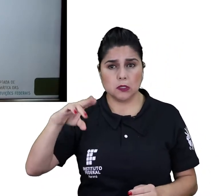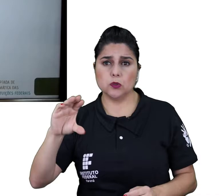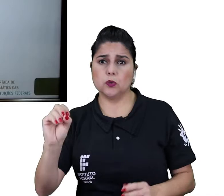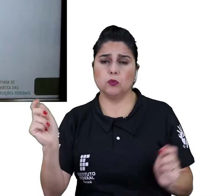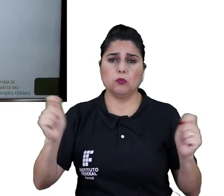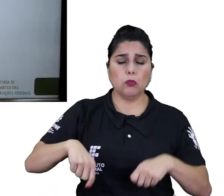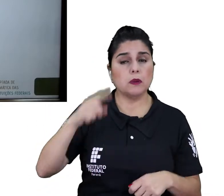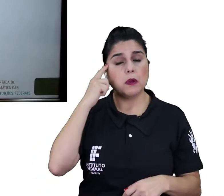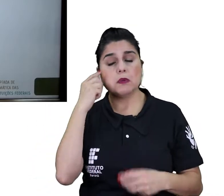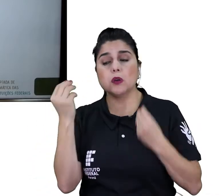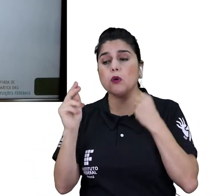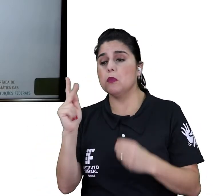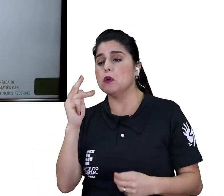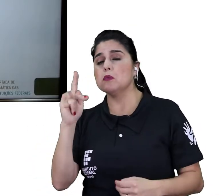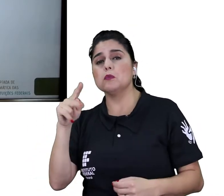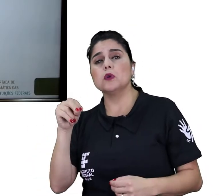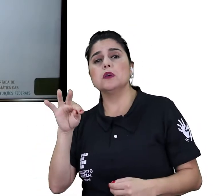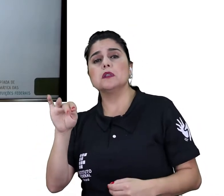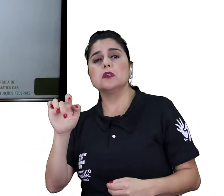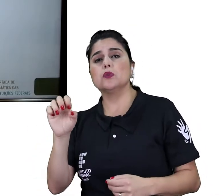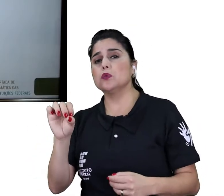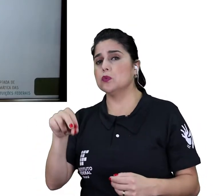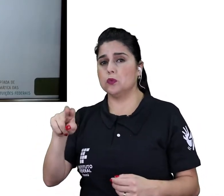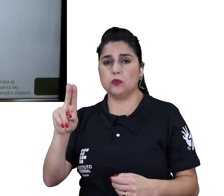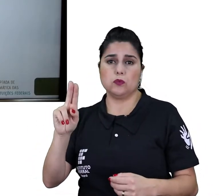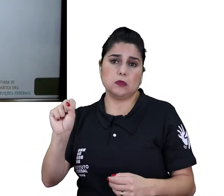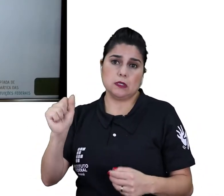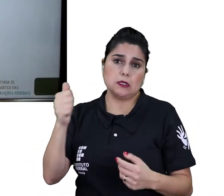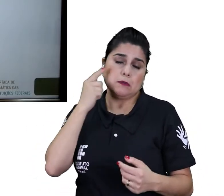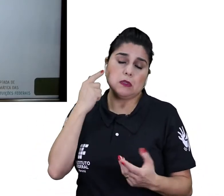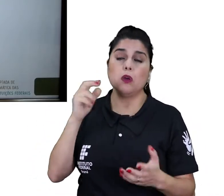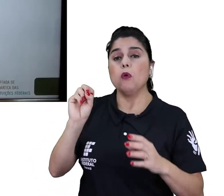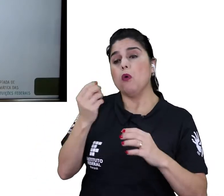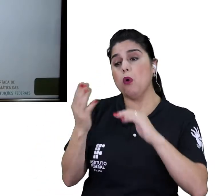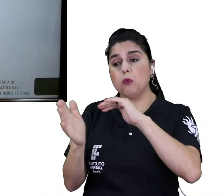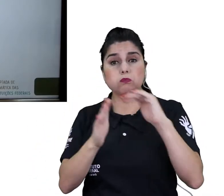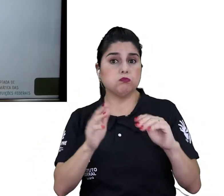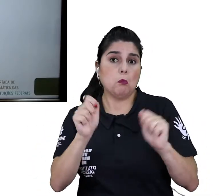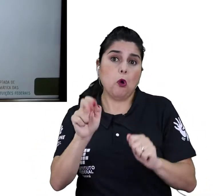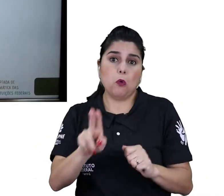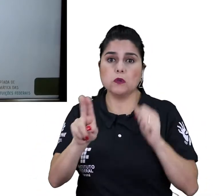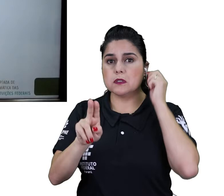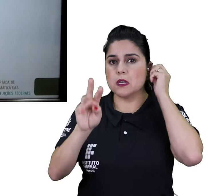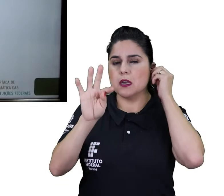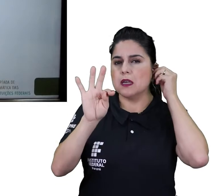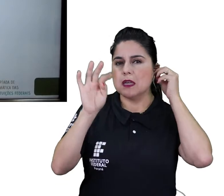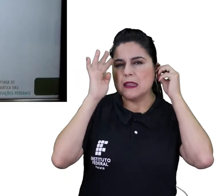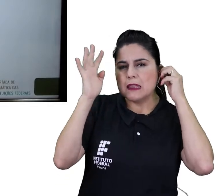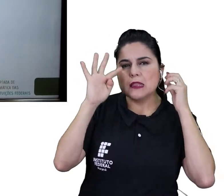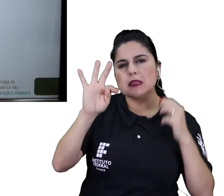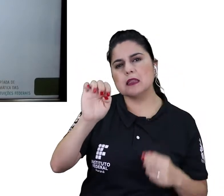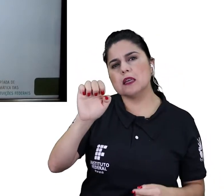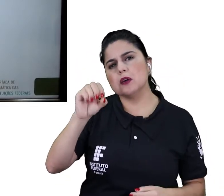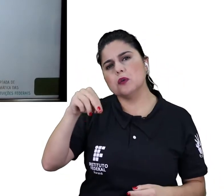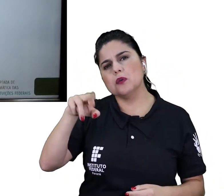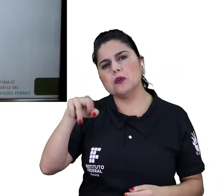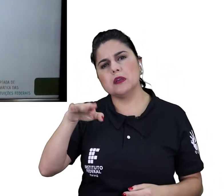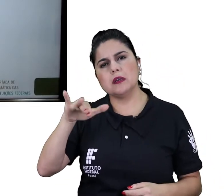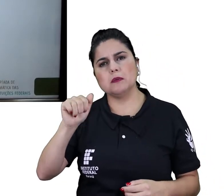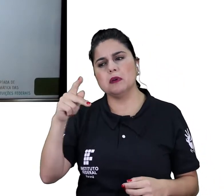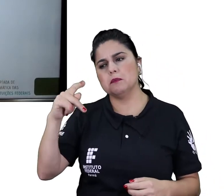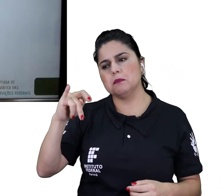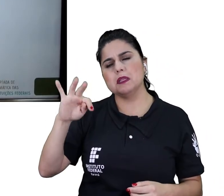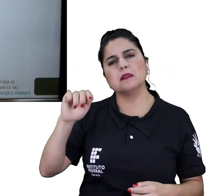essa hipotenusa do triângulo retângulo. Você poderia também aplicar o teorema de Pitágoras. O teorema de Pitágoras, a gente